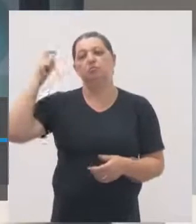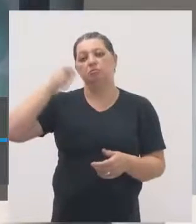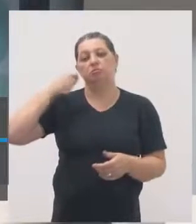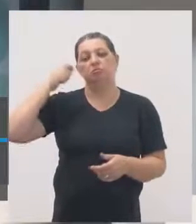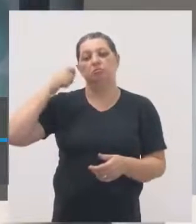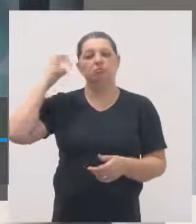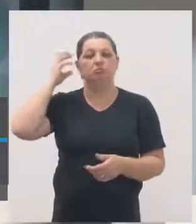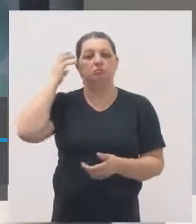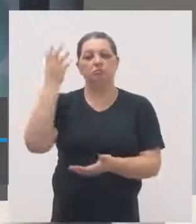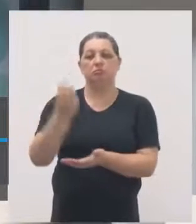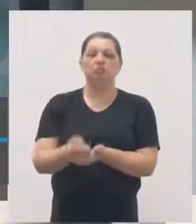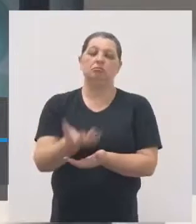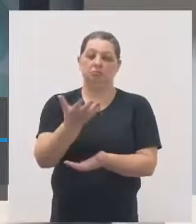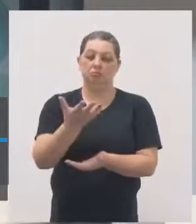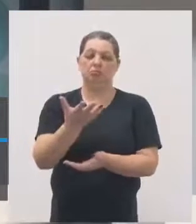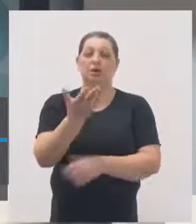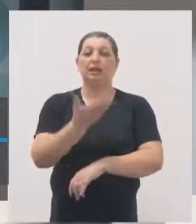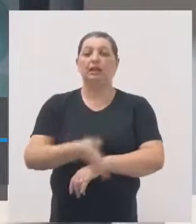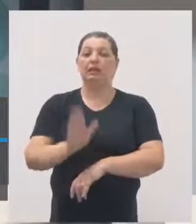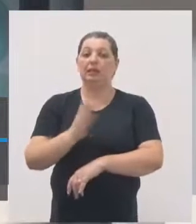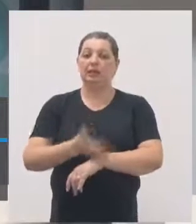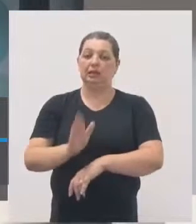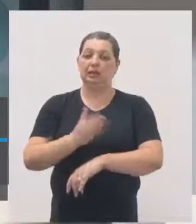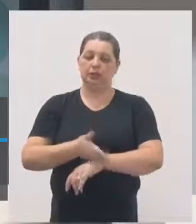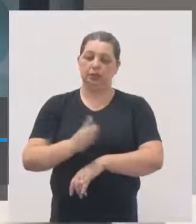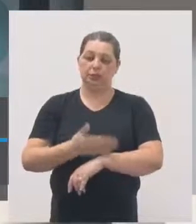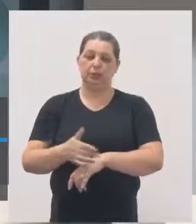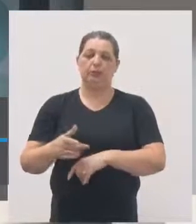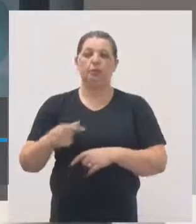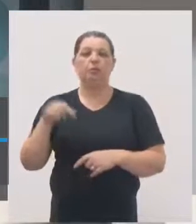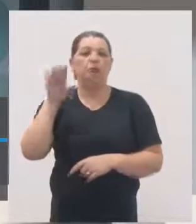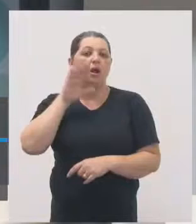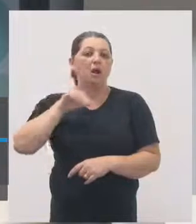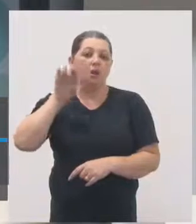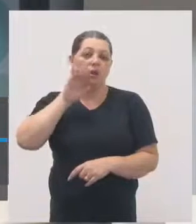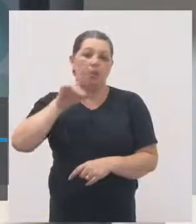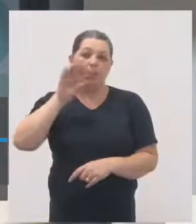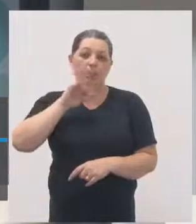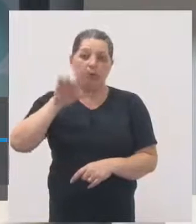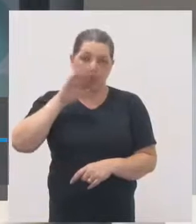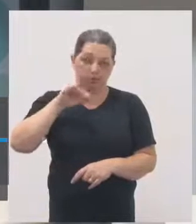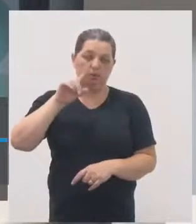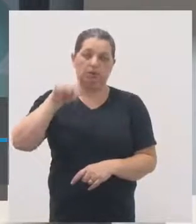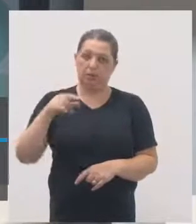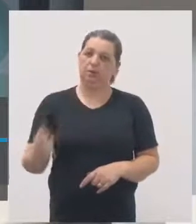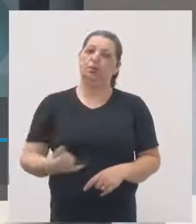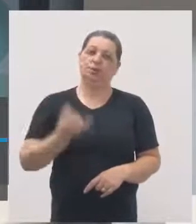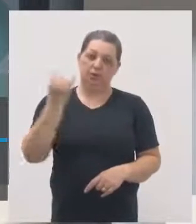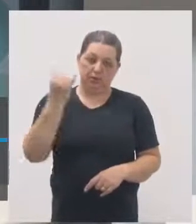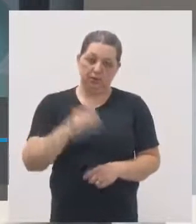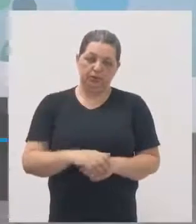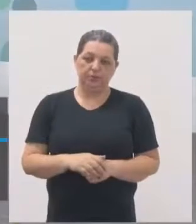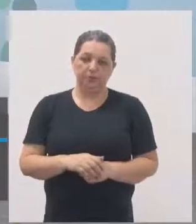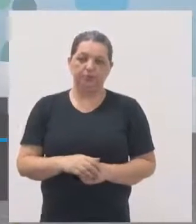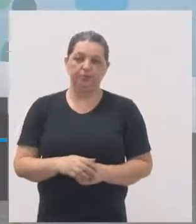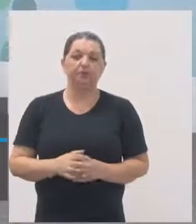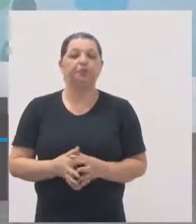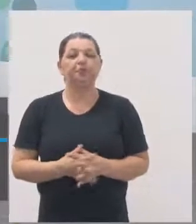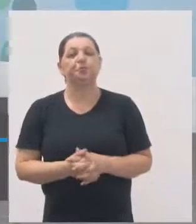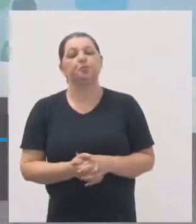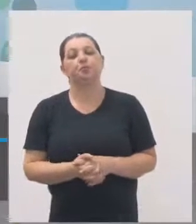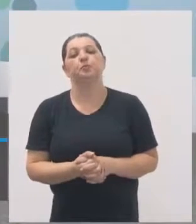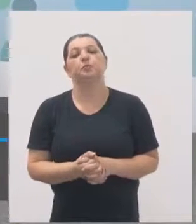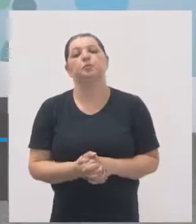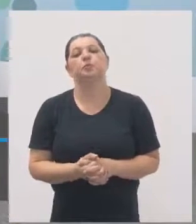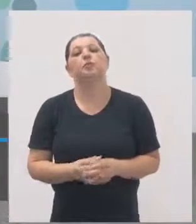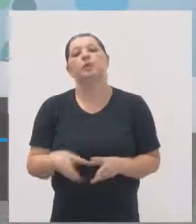e treinando, né? Essa questão da oralidade, que é de suma importância. Então, mas para o professor utilizar,